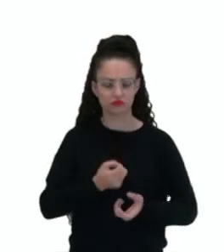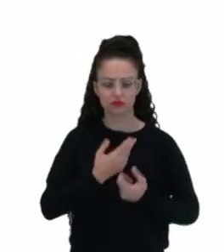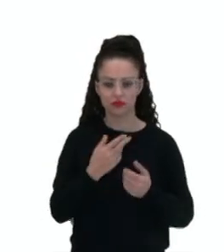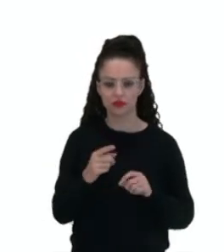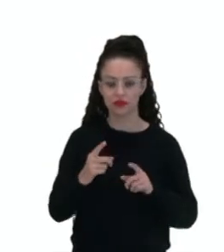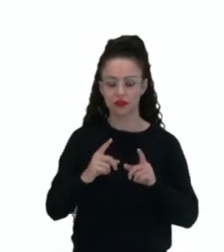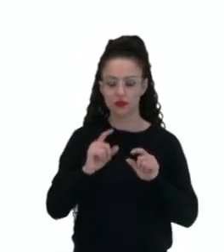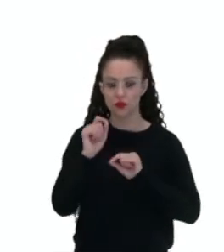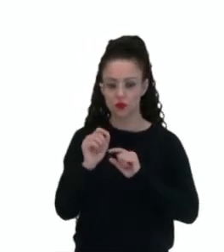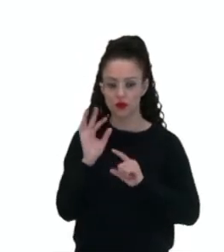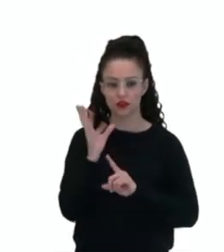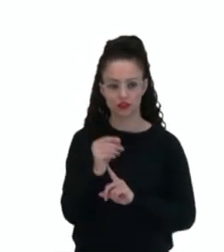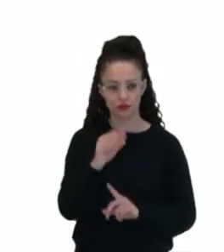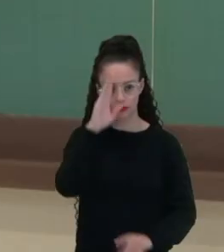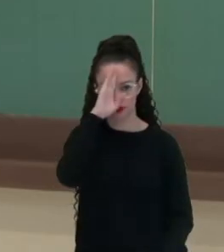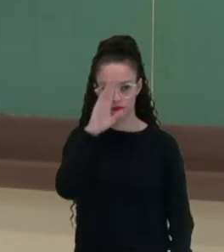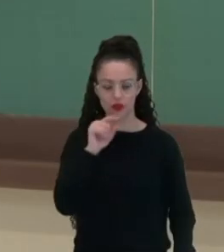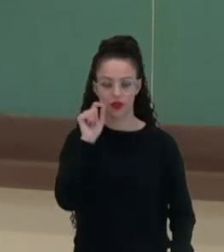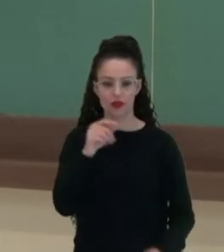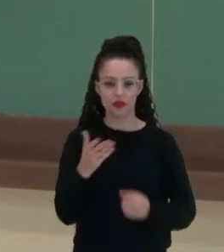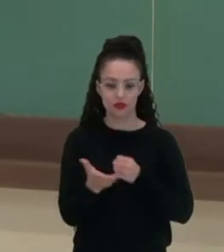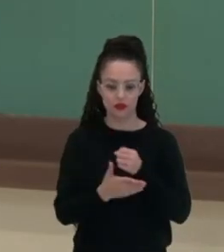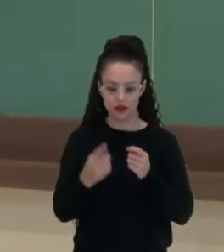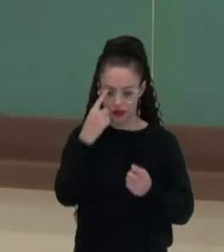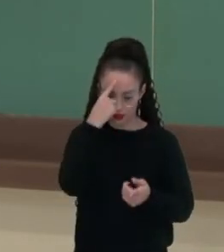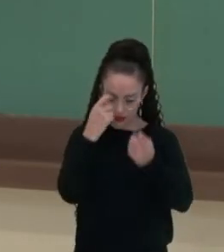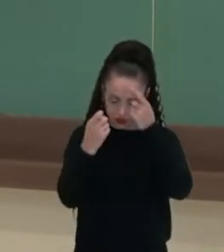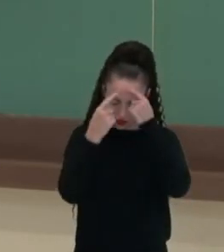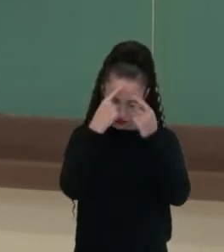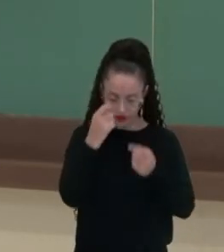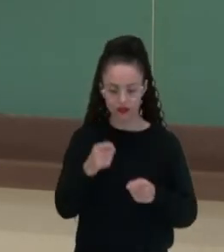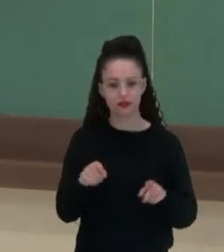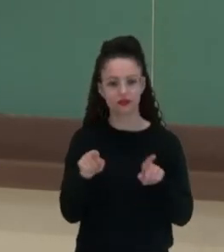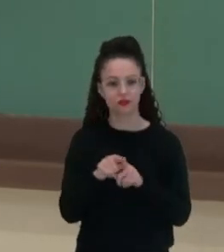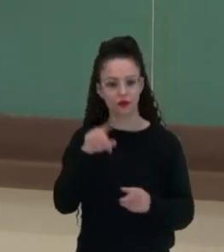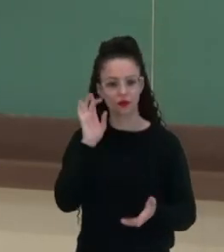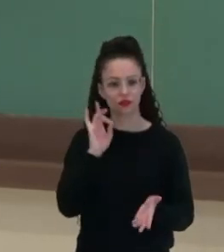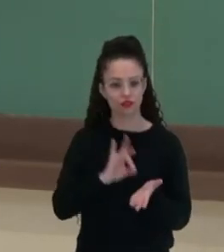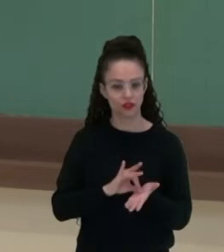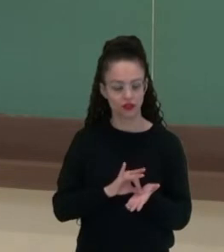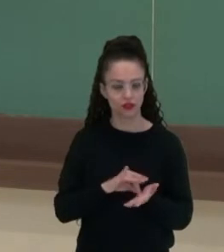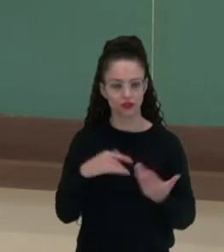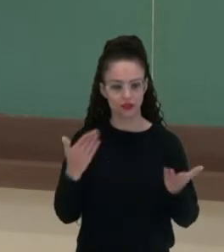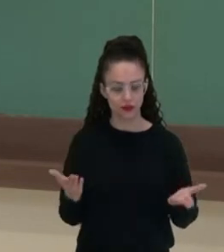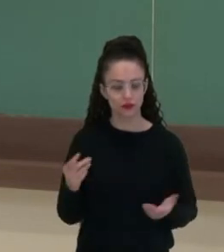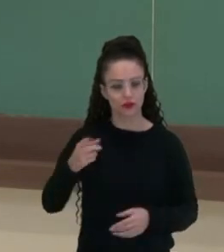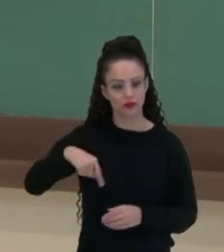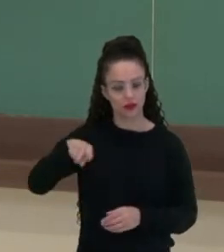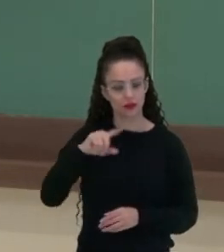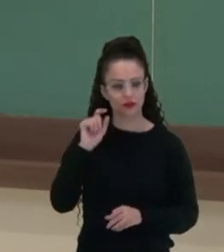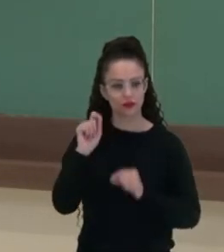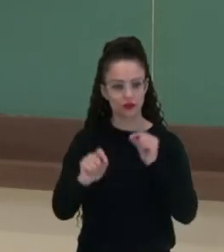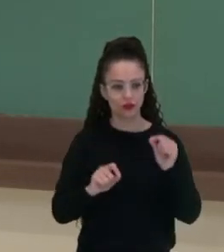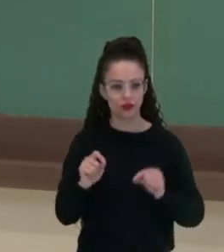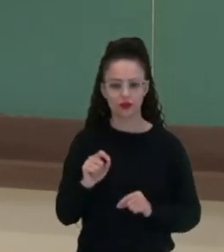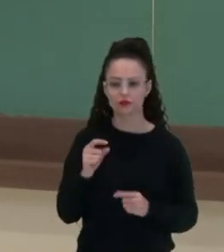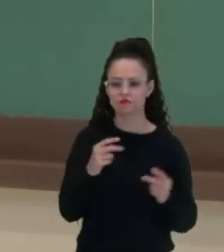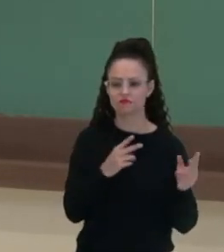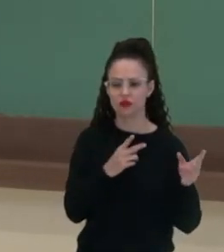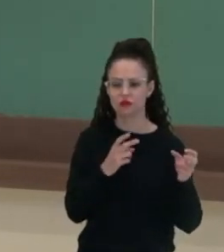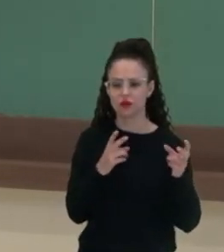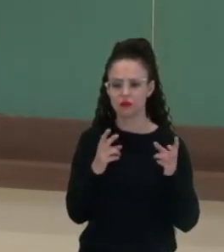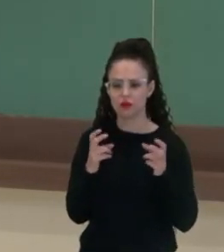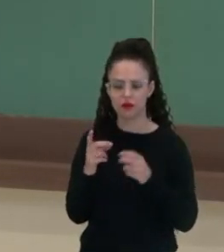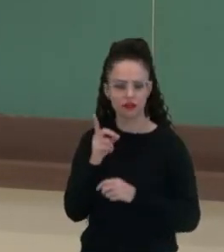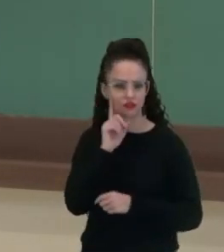expressão artística é fundamentada na criatividade e na originalidade. Então, eles pegam, através do que eles estão observando